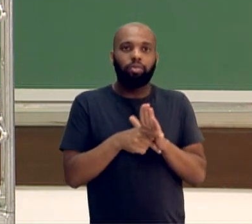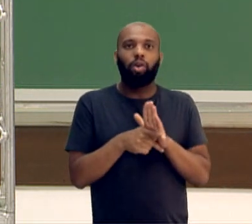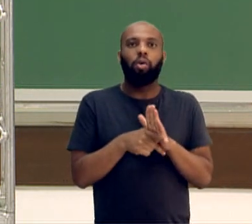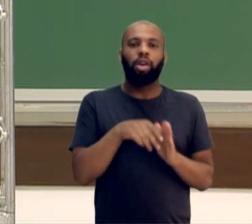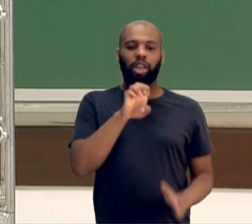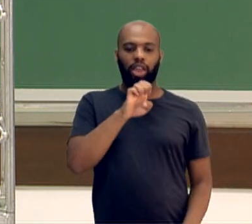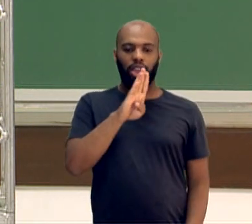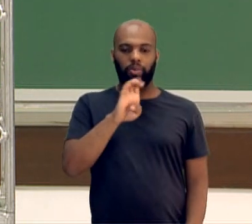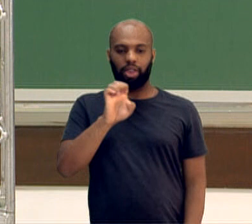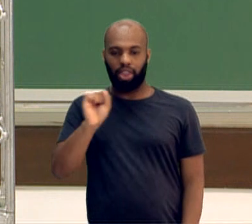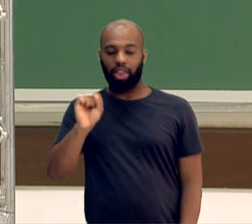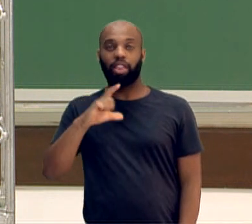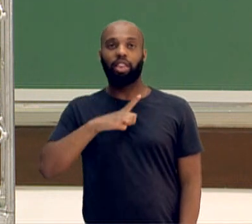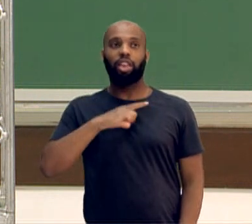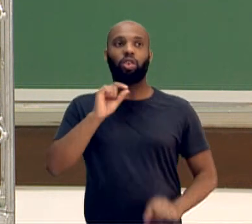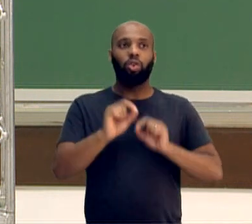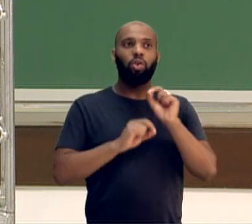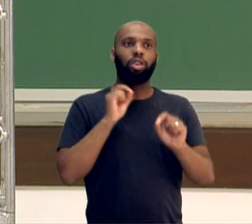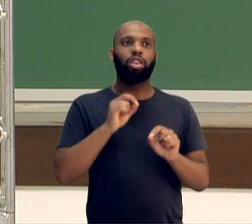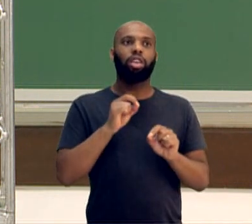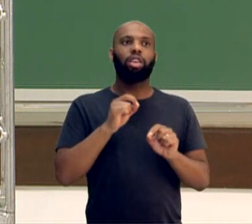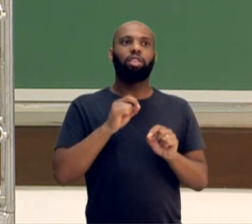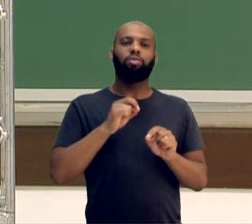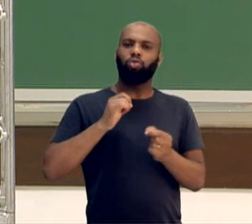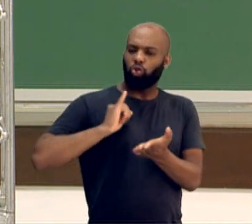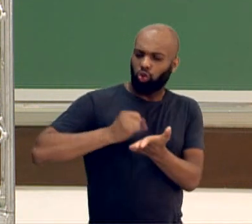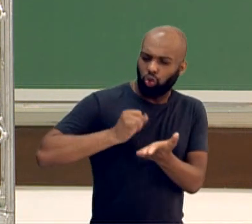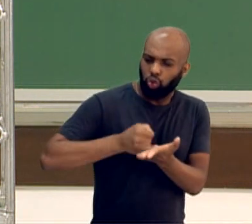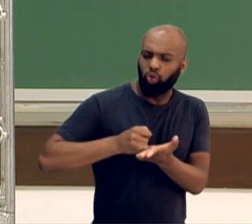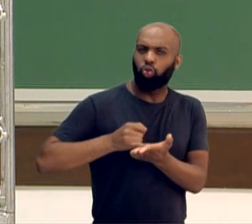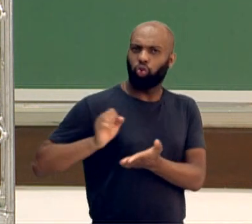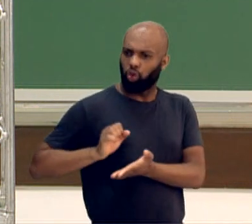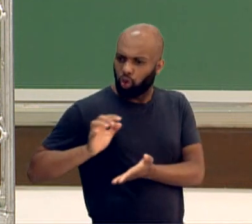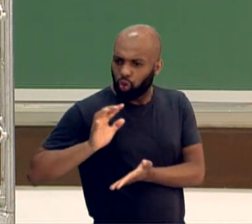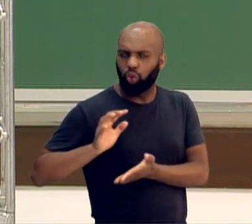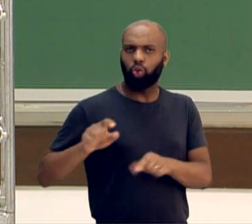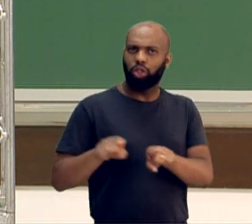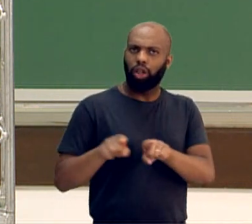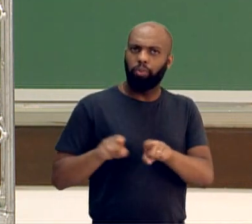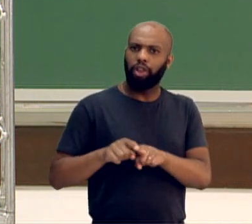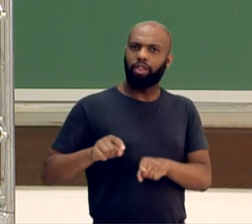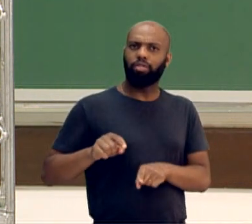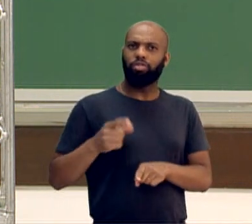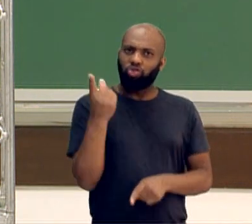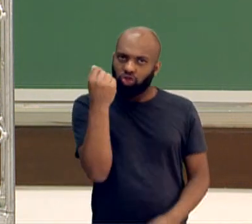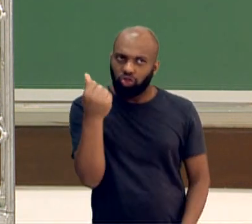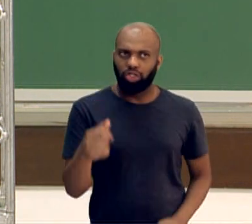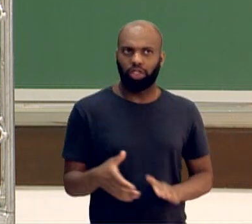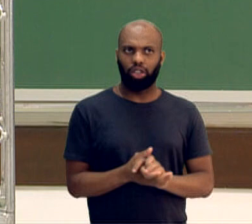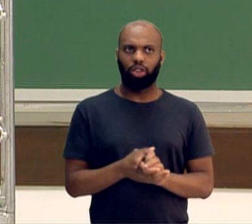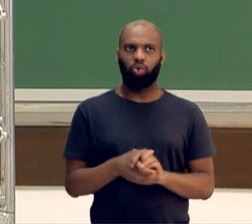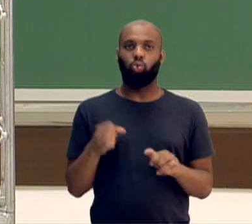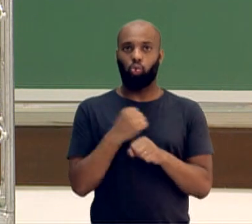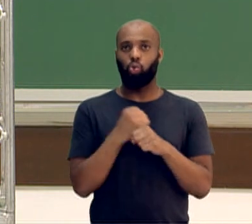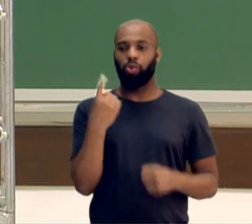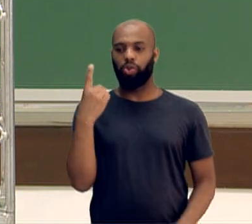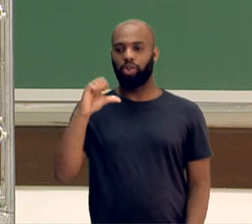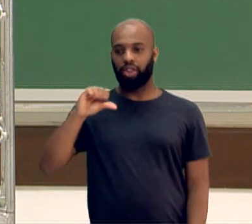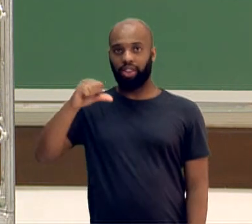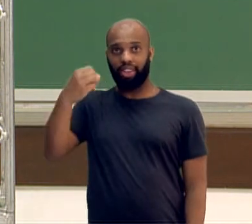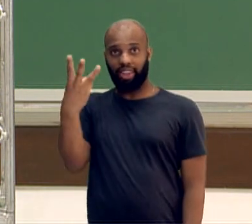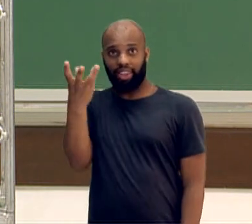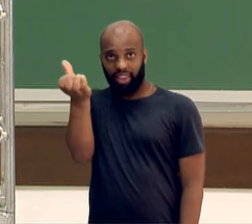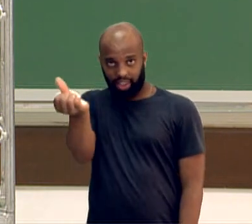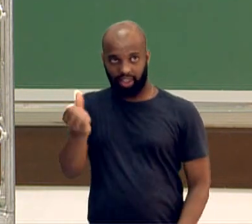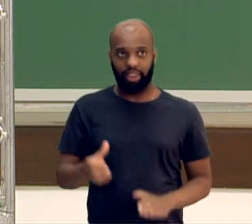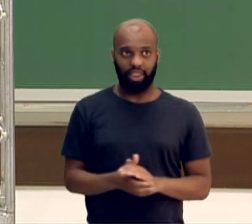é a obra Teoria Geral do Emprego, do Juro e da Moeda, publicado pelo economista britânico Keynes em 1936.